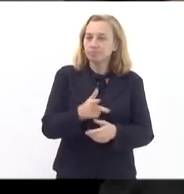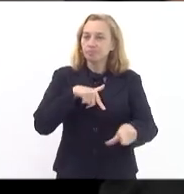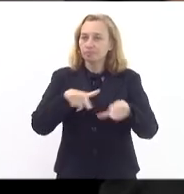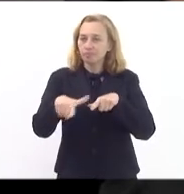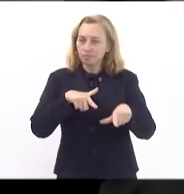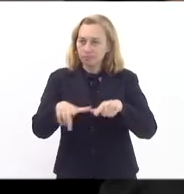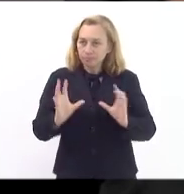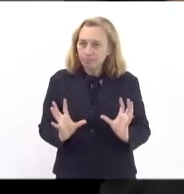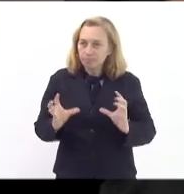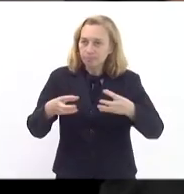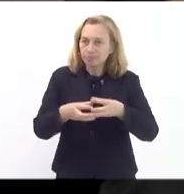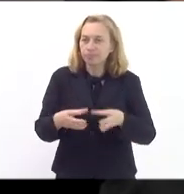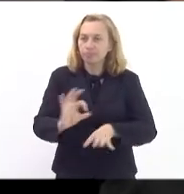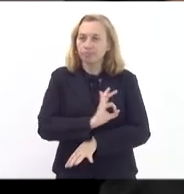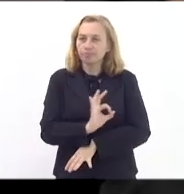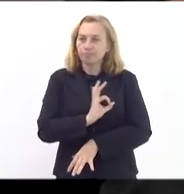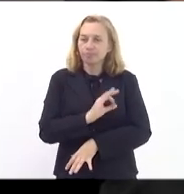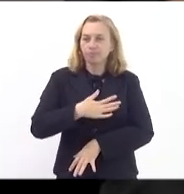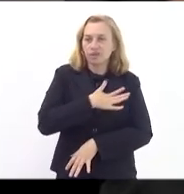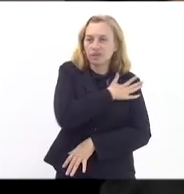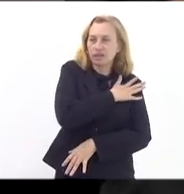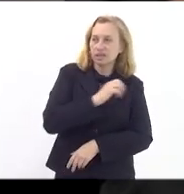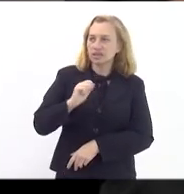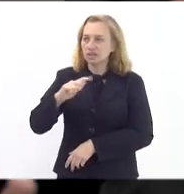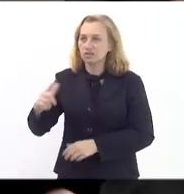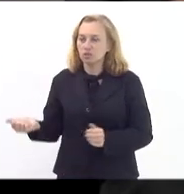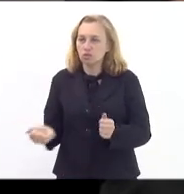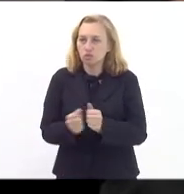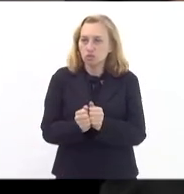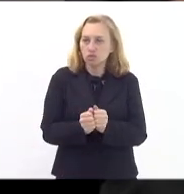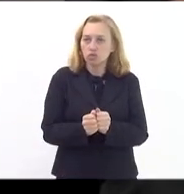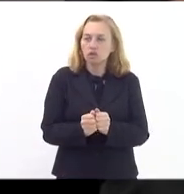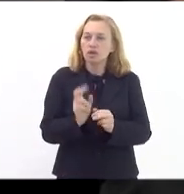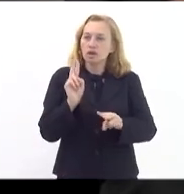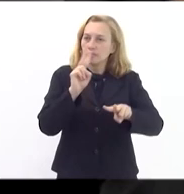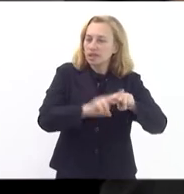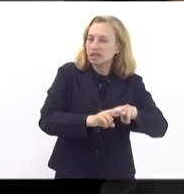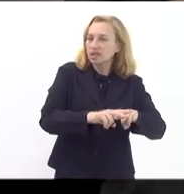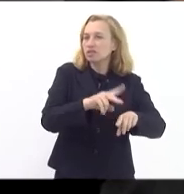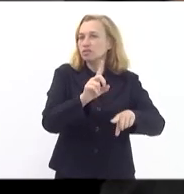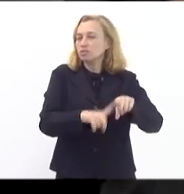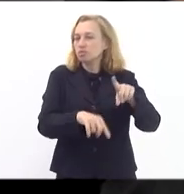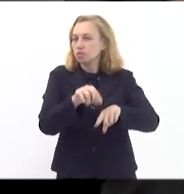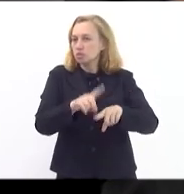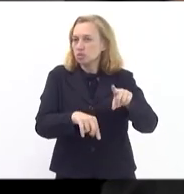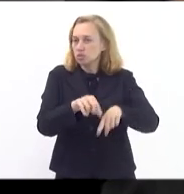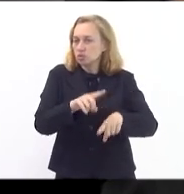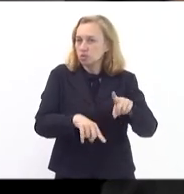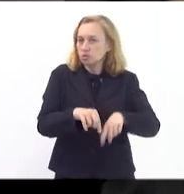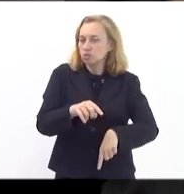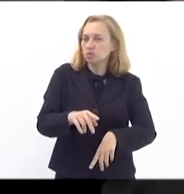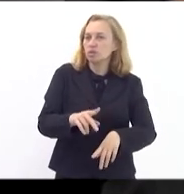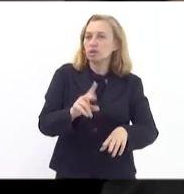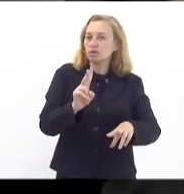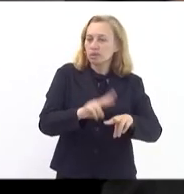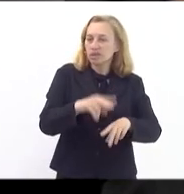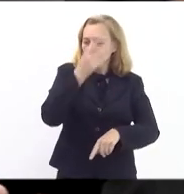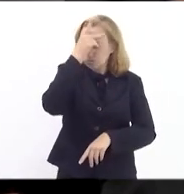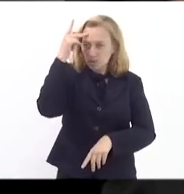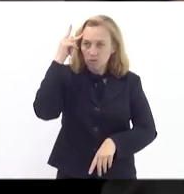todo o trabalho conjunto com a polícia militar e civil apreensão de cabos na prisão de dos infratores